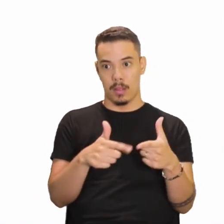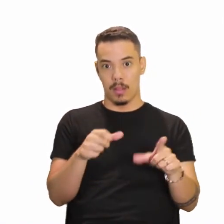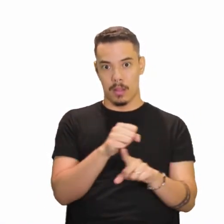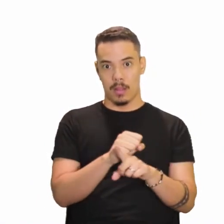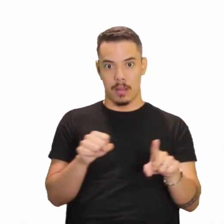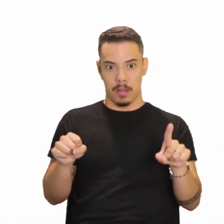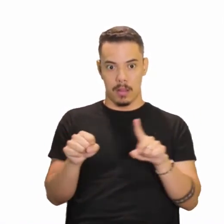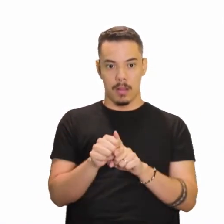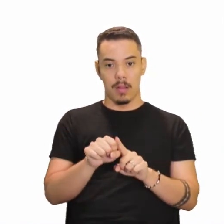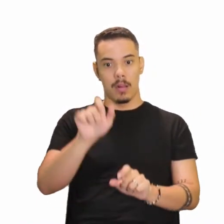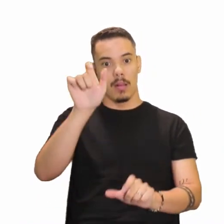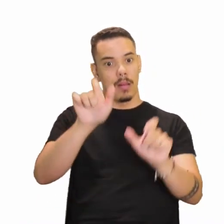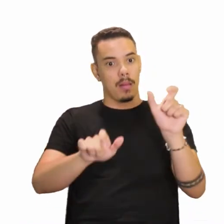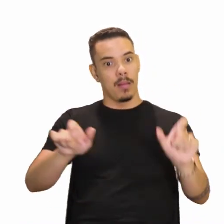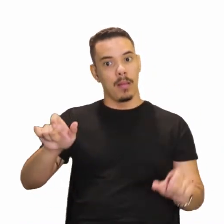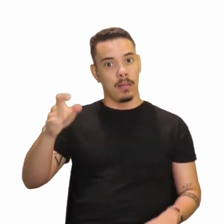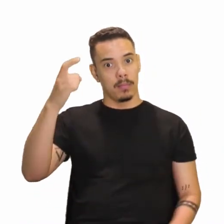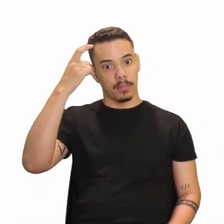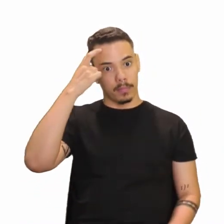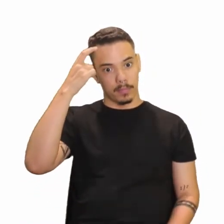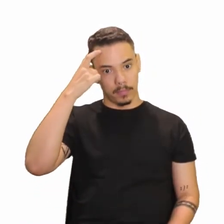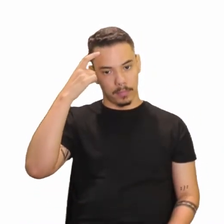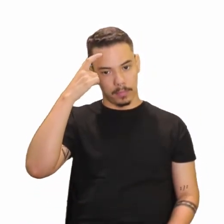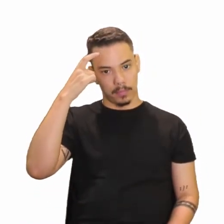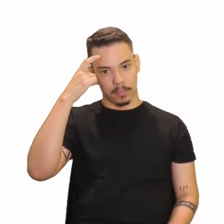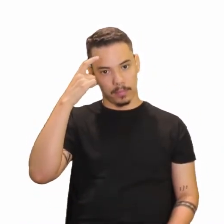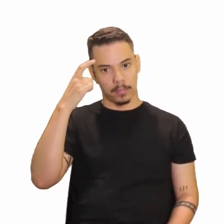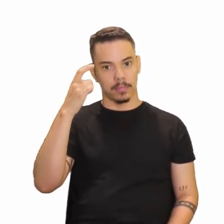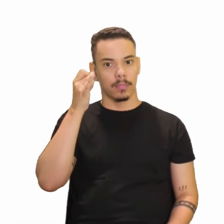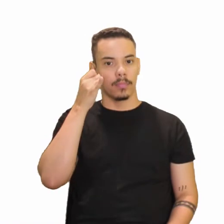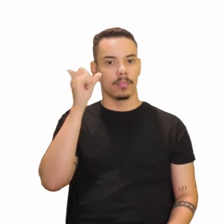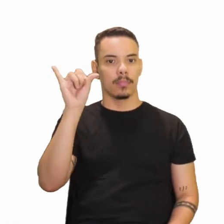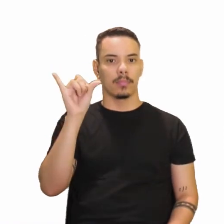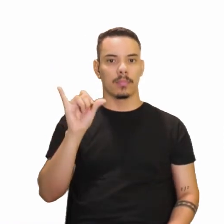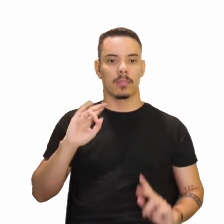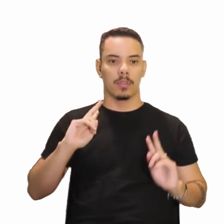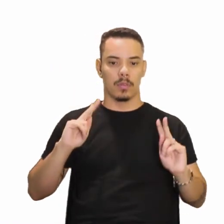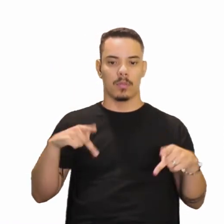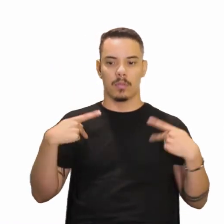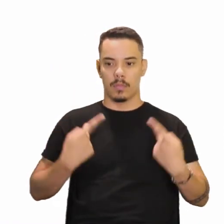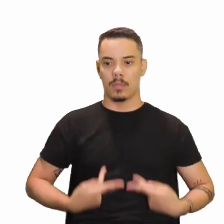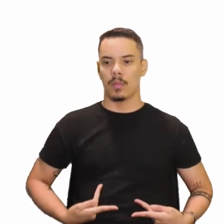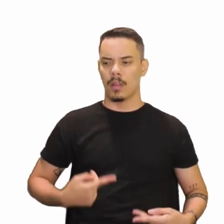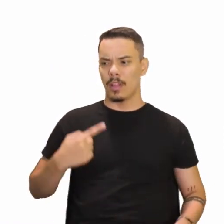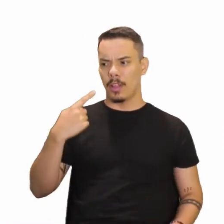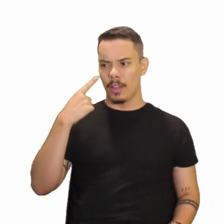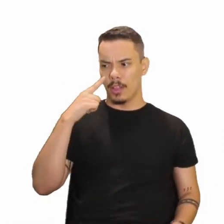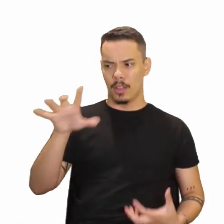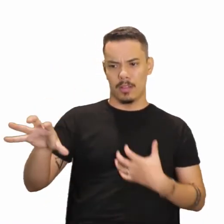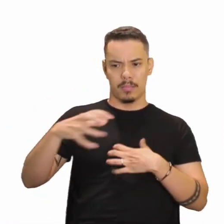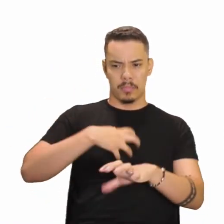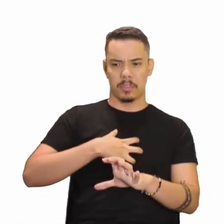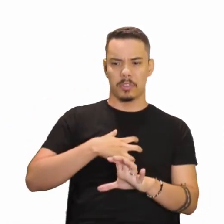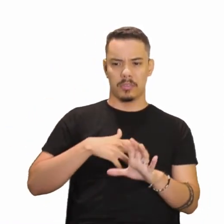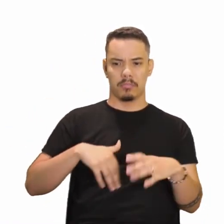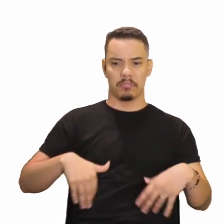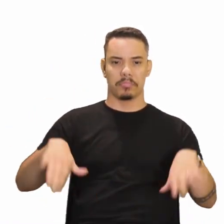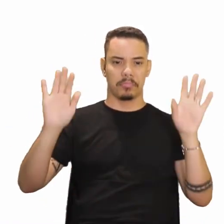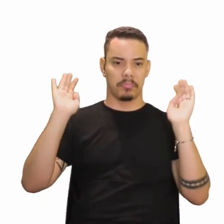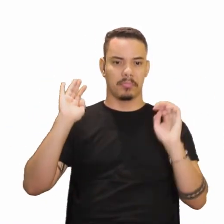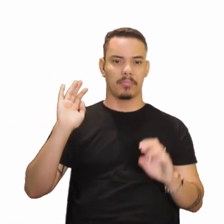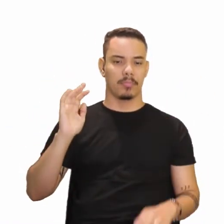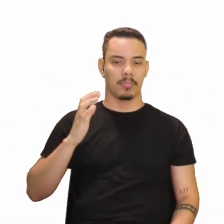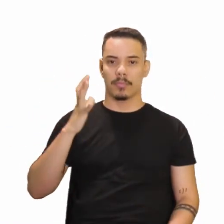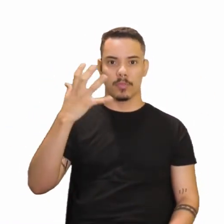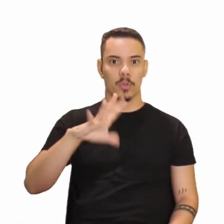as pessoas estão deixando de ser mais humana de olhar para o próximo nem